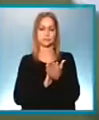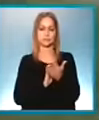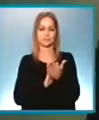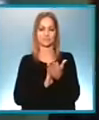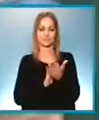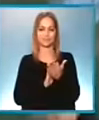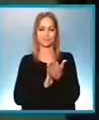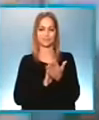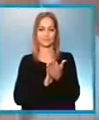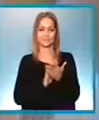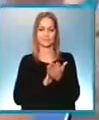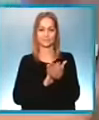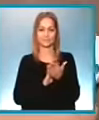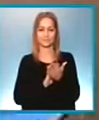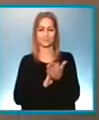linda!